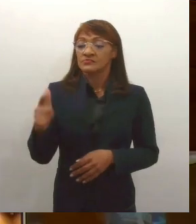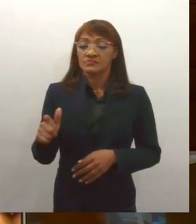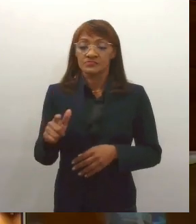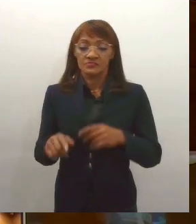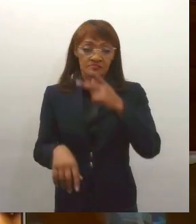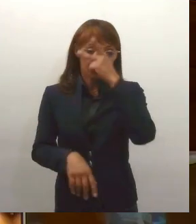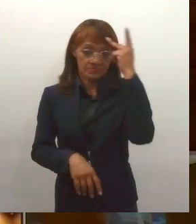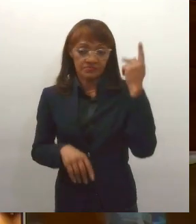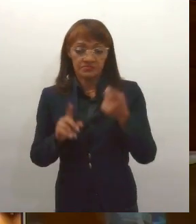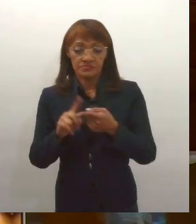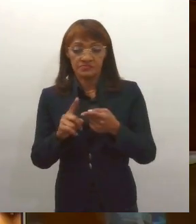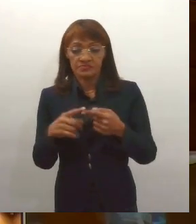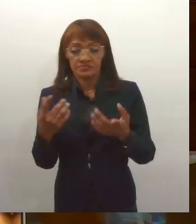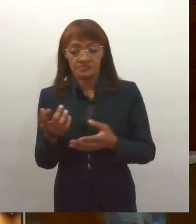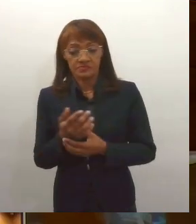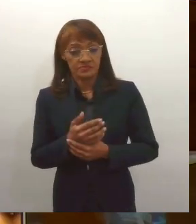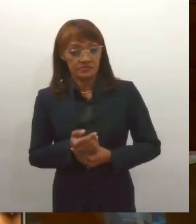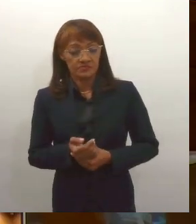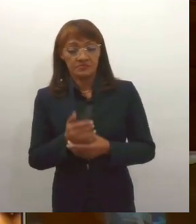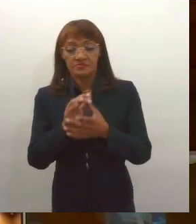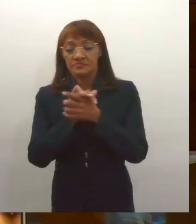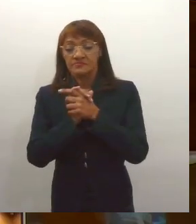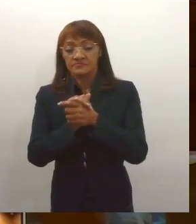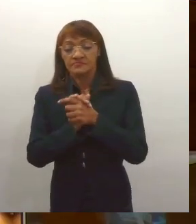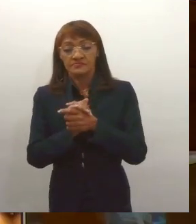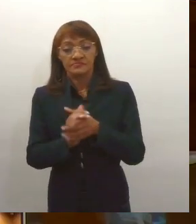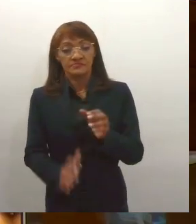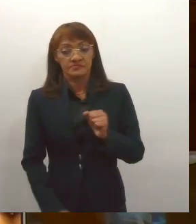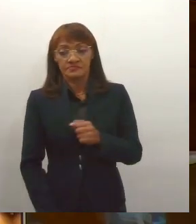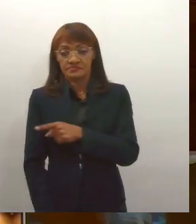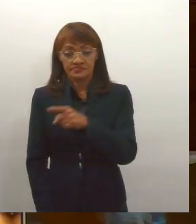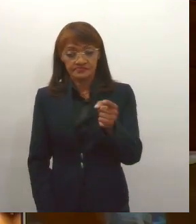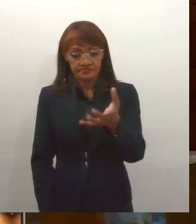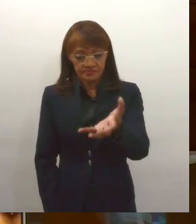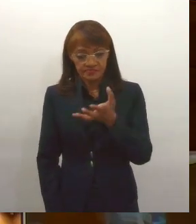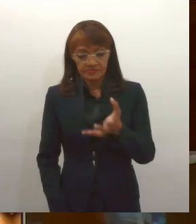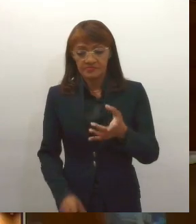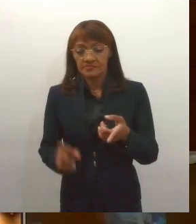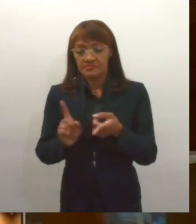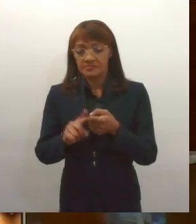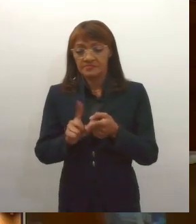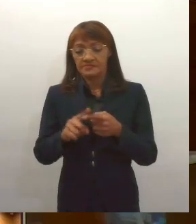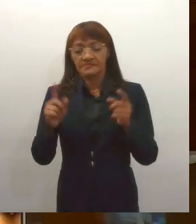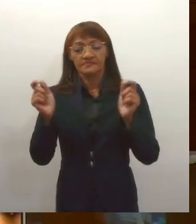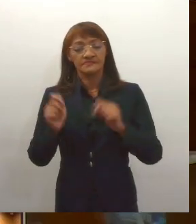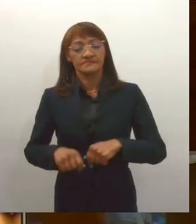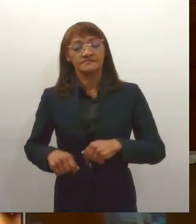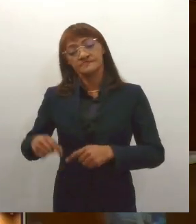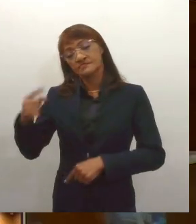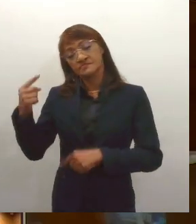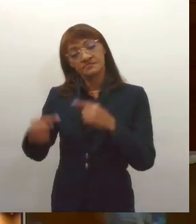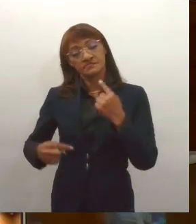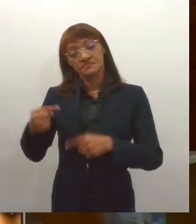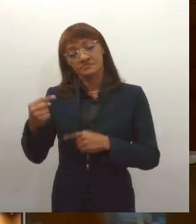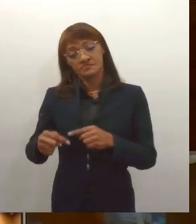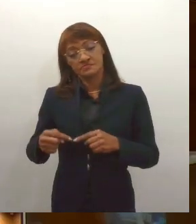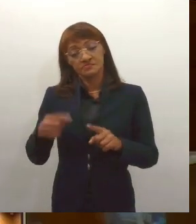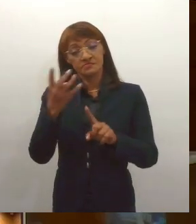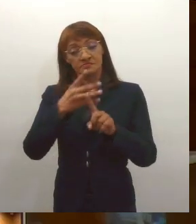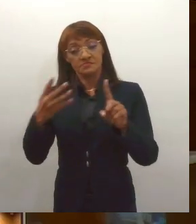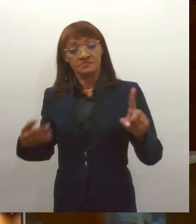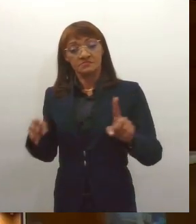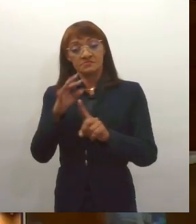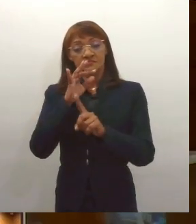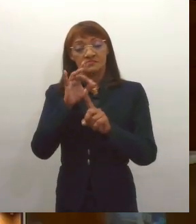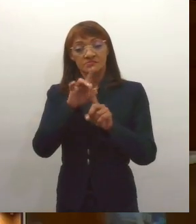quero quem quiser participar também porque discutir sobre LGBT fobia no ambiente de trabalho é muito